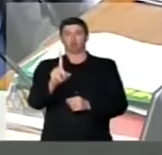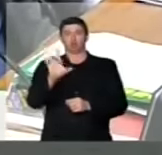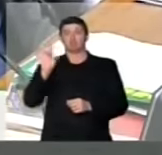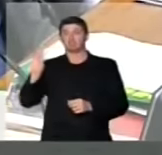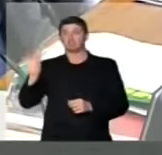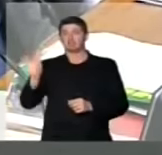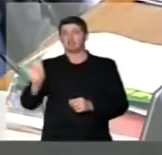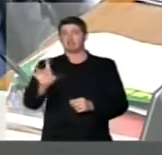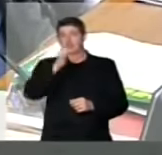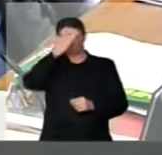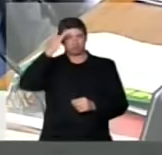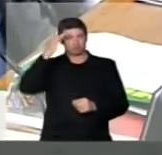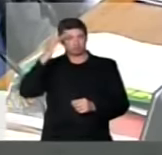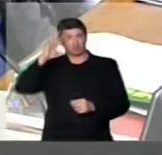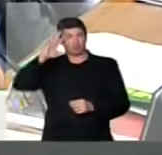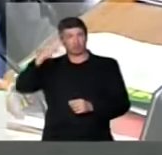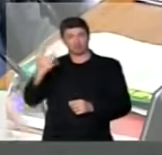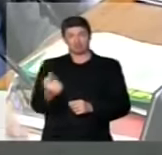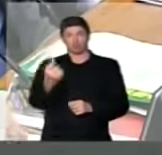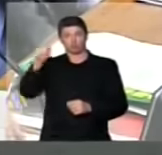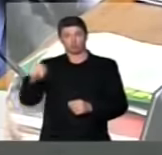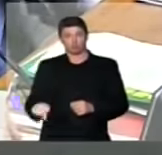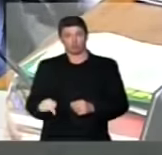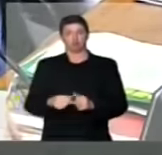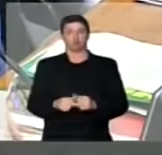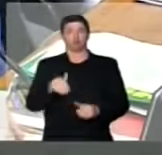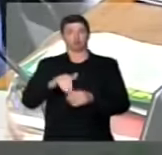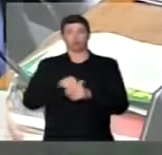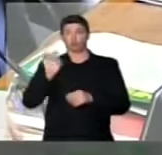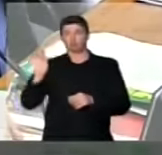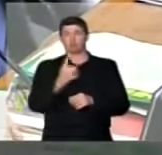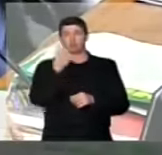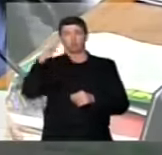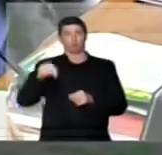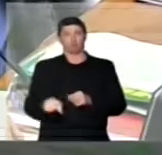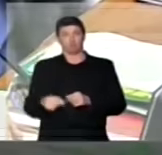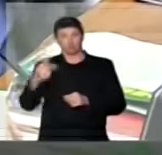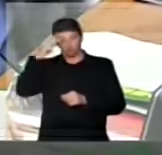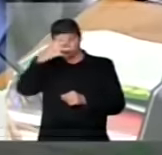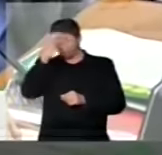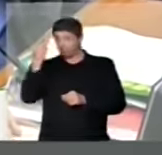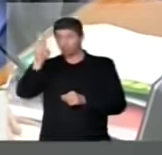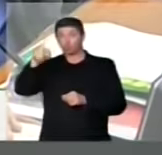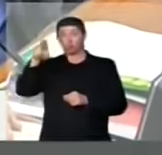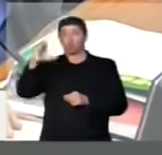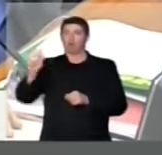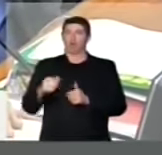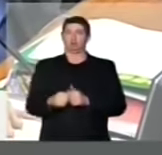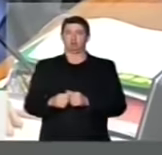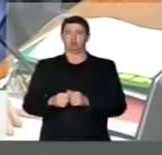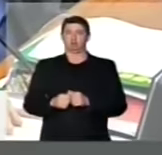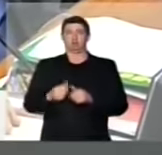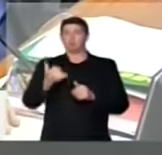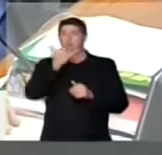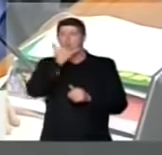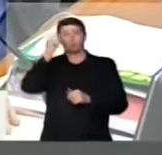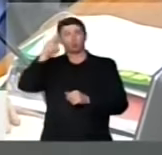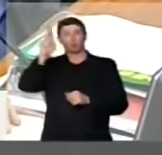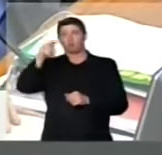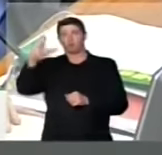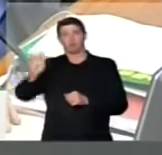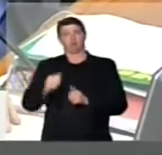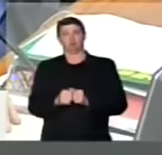um a sua decisão, o seu voto. E a história não esquece, a história não perdoa,